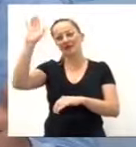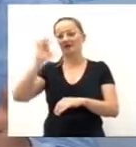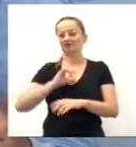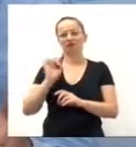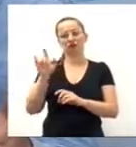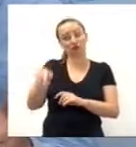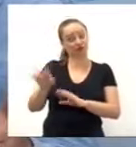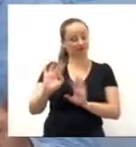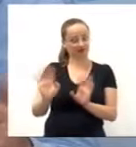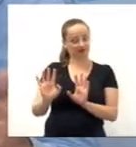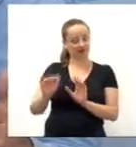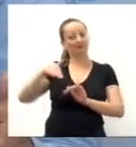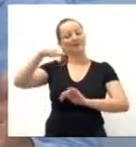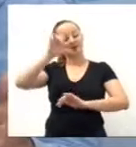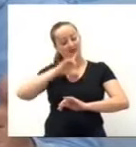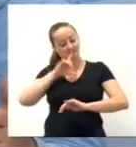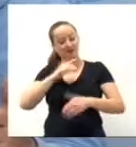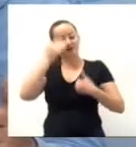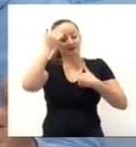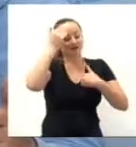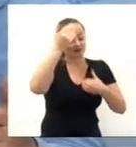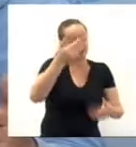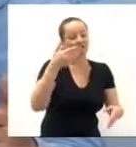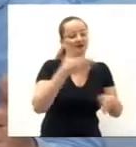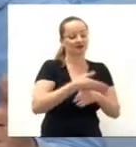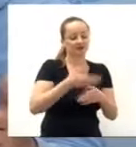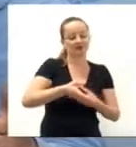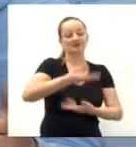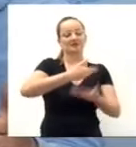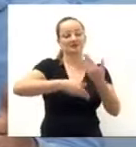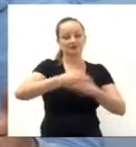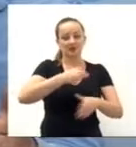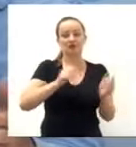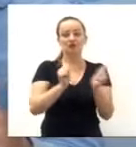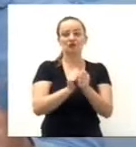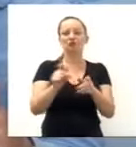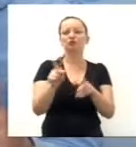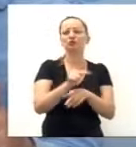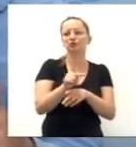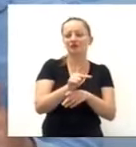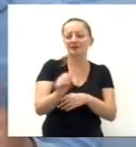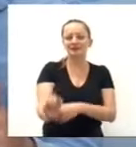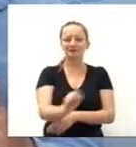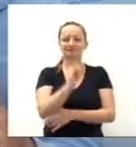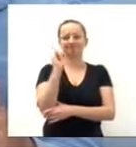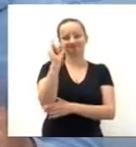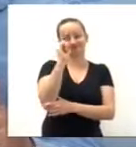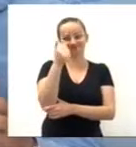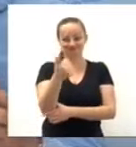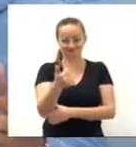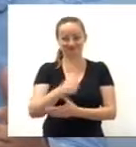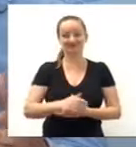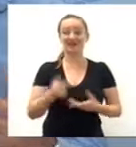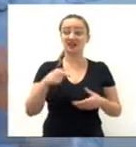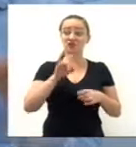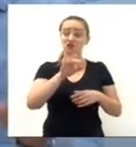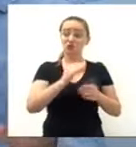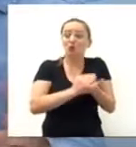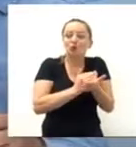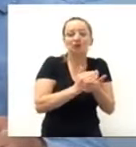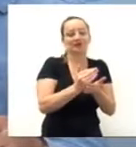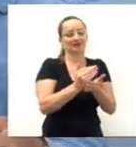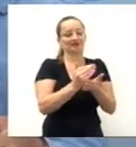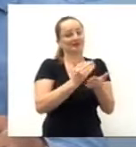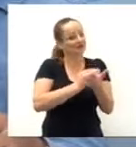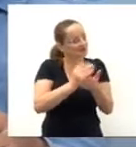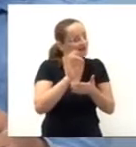que a participação, o seu envolvimento, a pesquisa e o trabalho com o seu professor é muito importante, tá? Porque aqui a gente só deu uma introdução